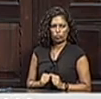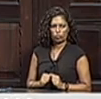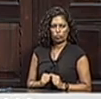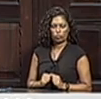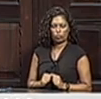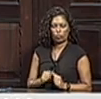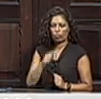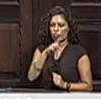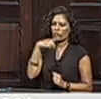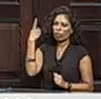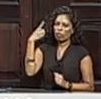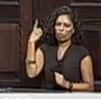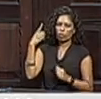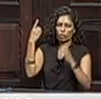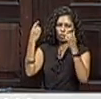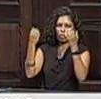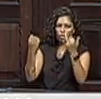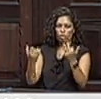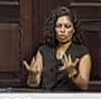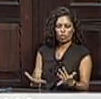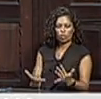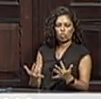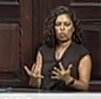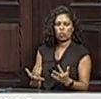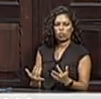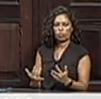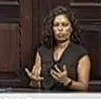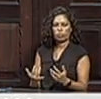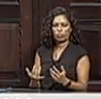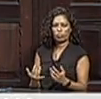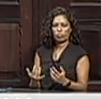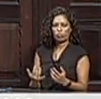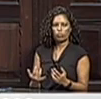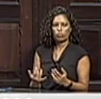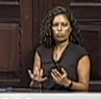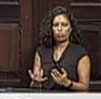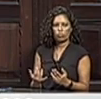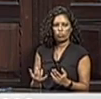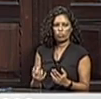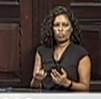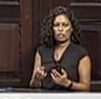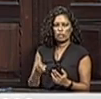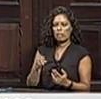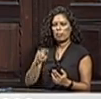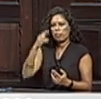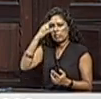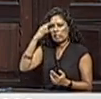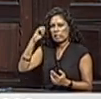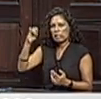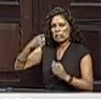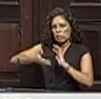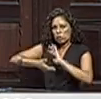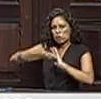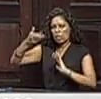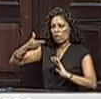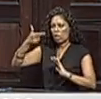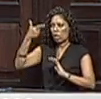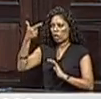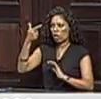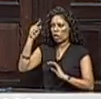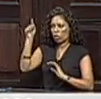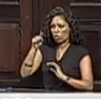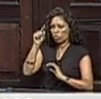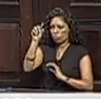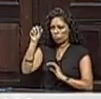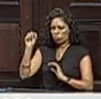nós estamos num processo de crise, achar que tirar aí 2% do trabalhador vai quebrar